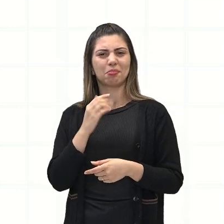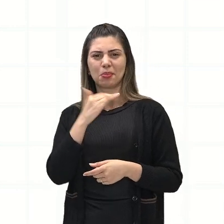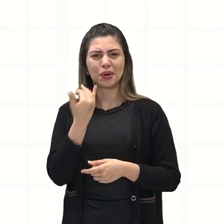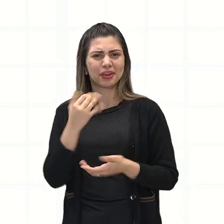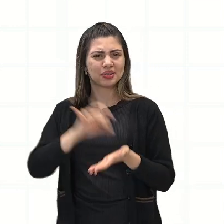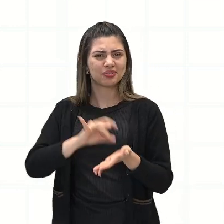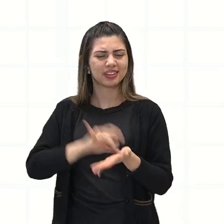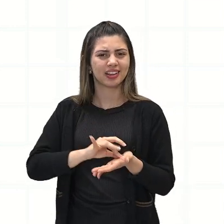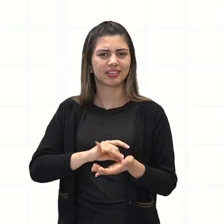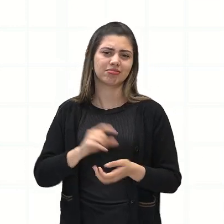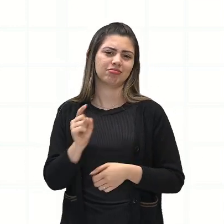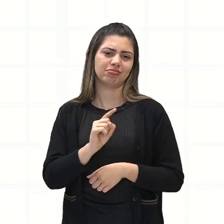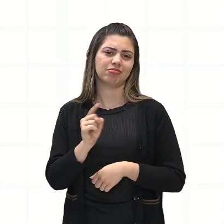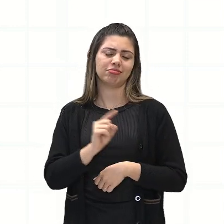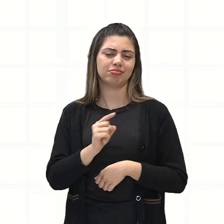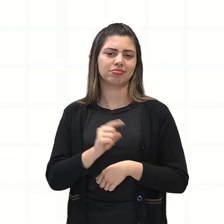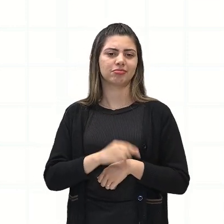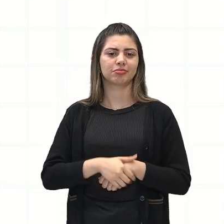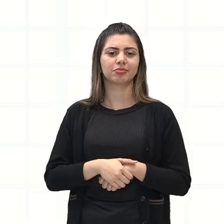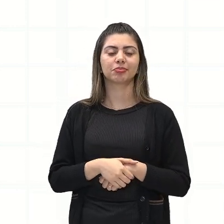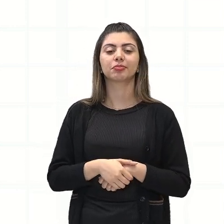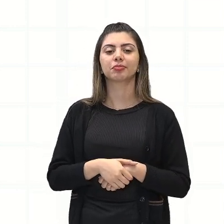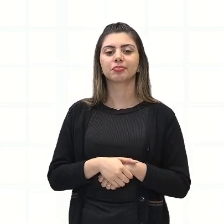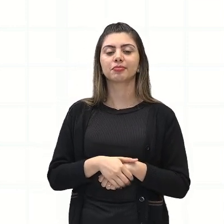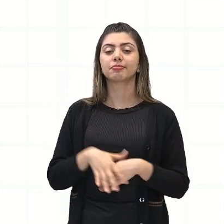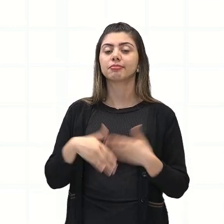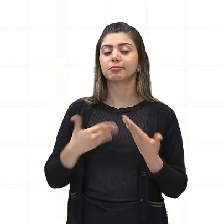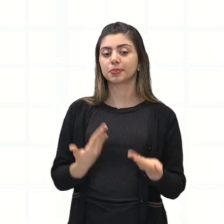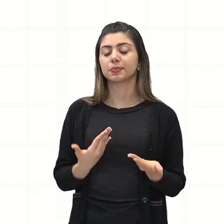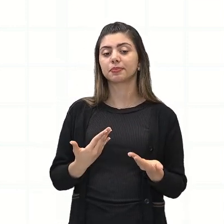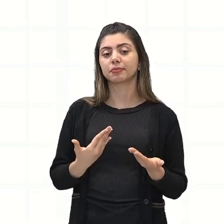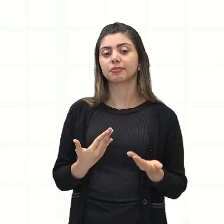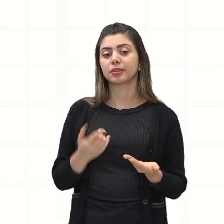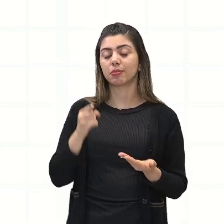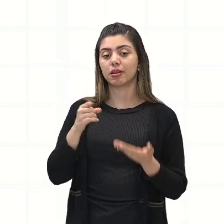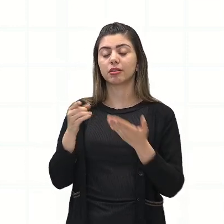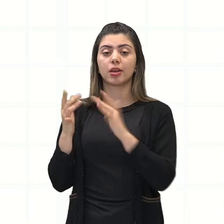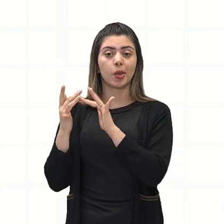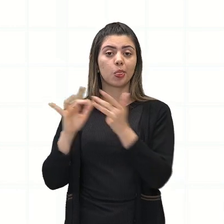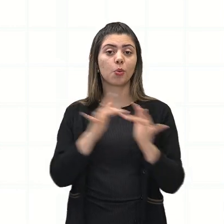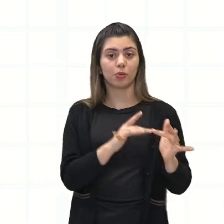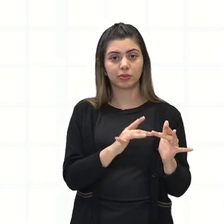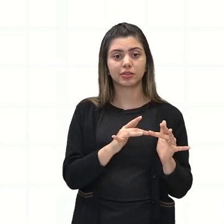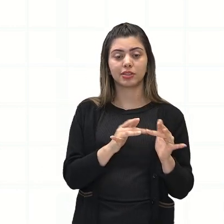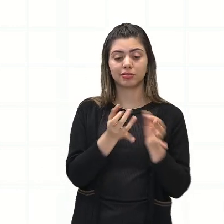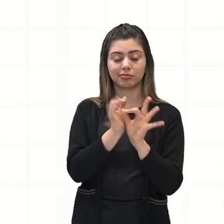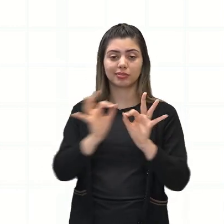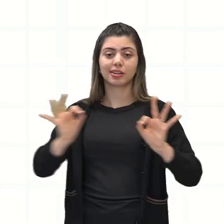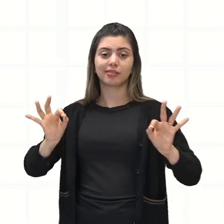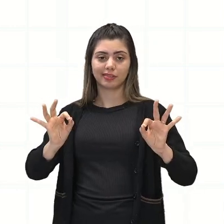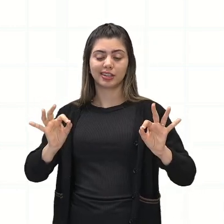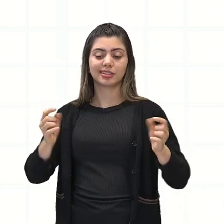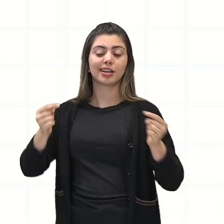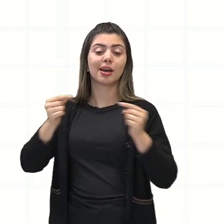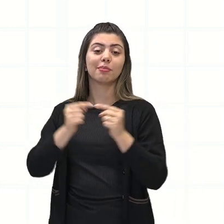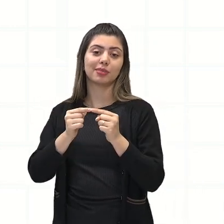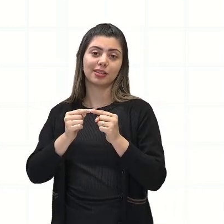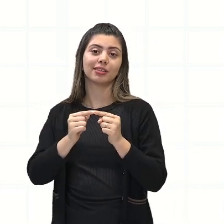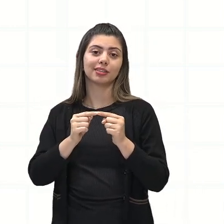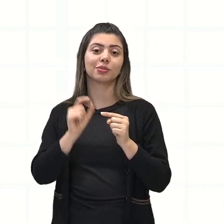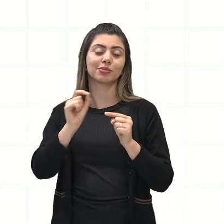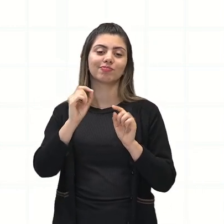morria de trabalhar para pagar o banco. Então, esse contexto todo, nós classificamos